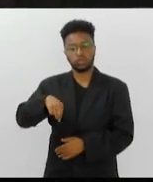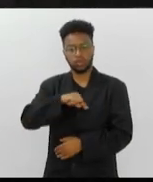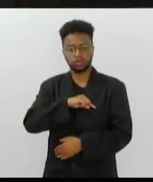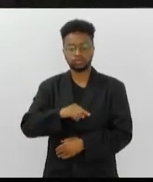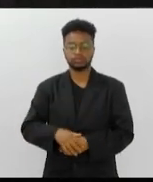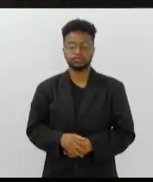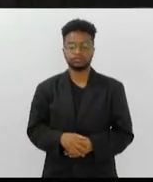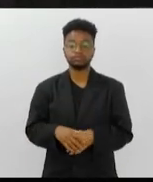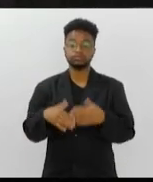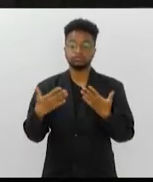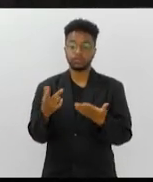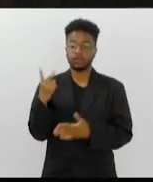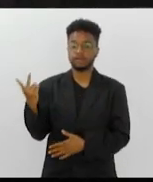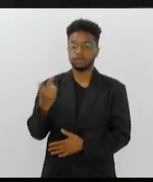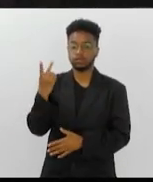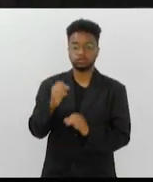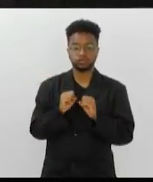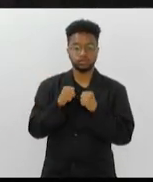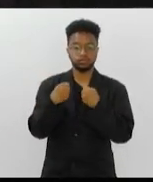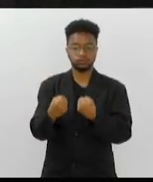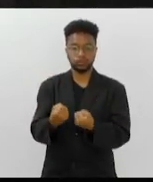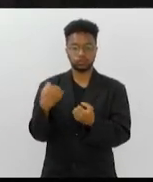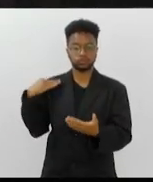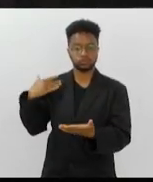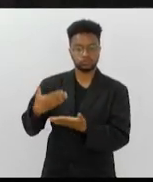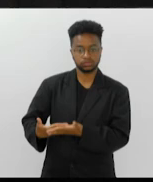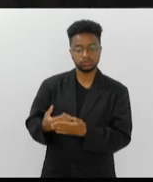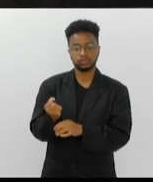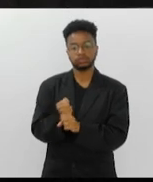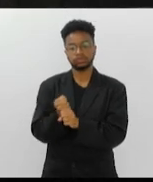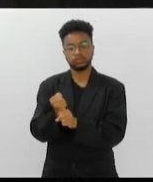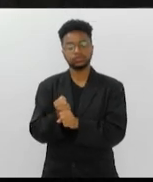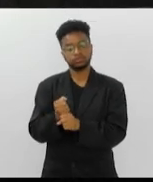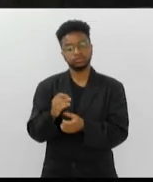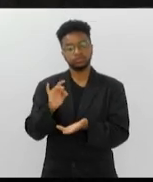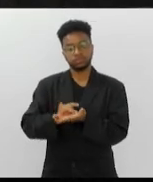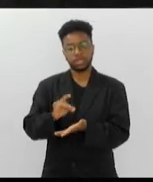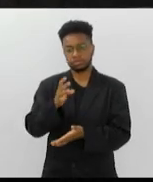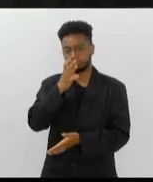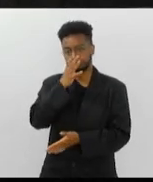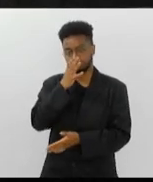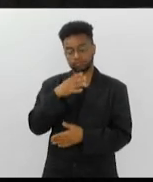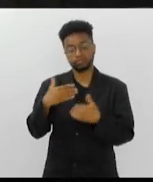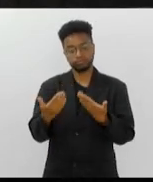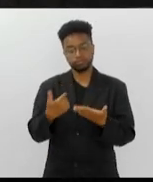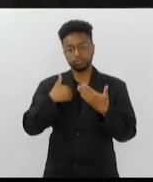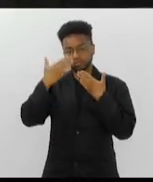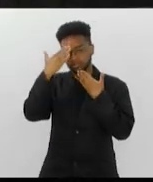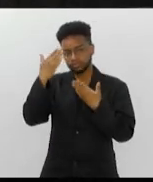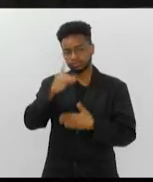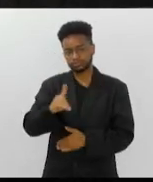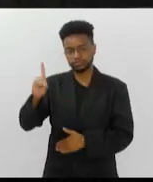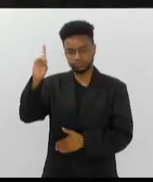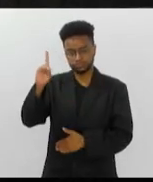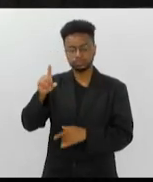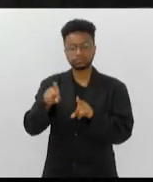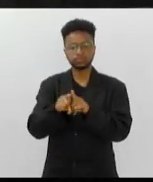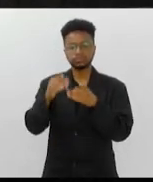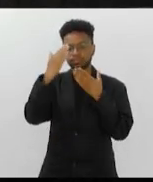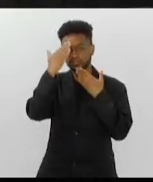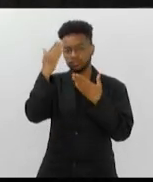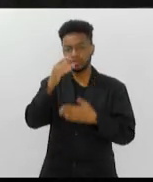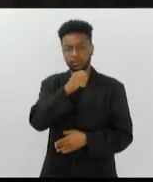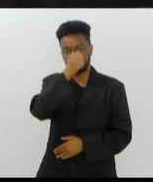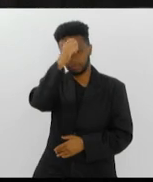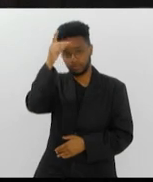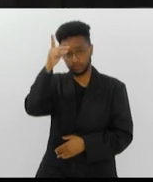o reconhecimento desse esforço todo dos últimos anos nas ruas foi realmente impressionante. Então, agradecer muito a Deus, agradecer ao prefeito